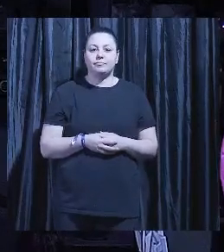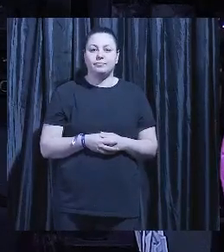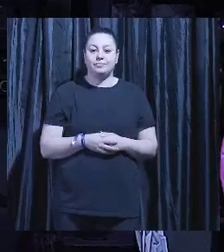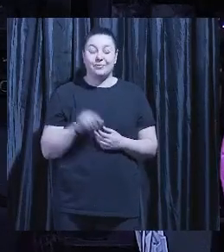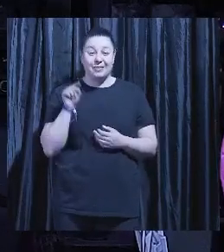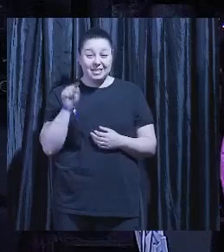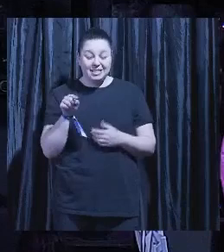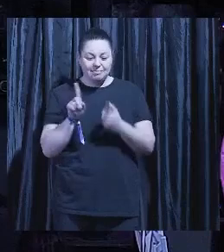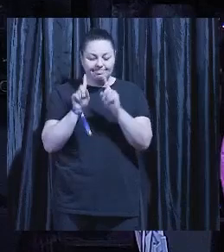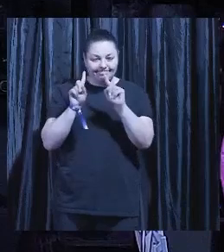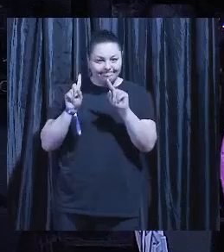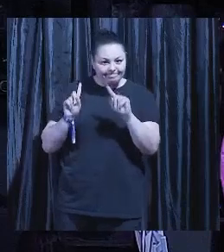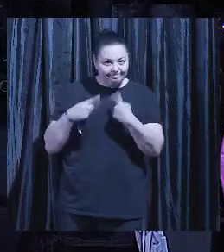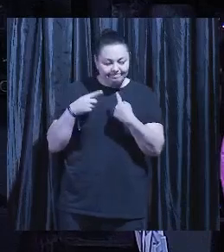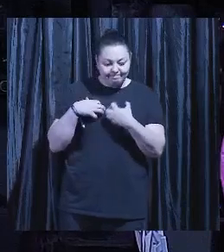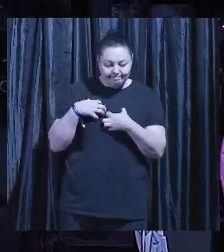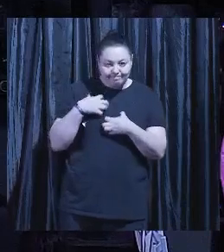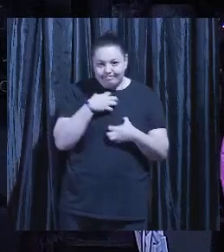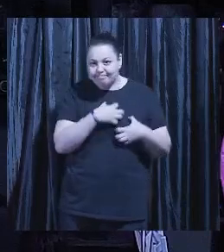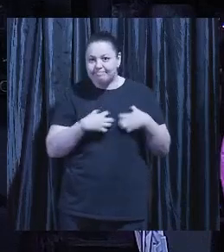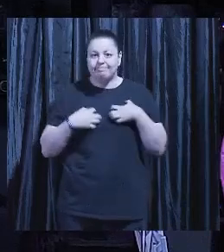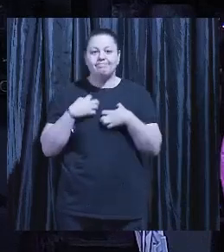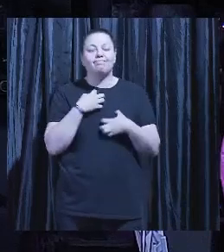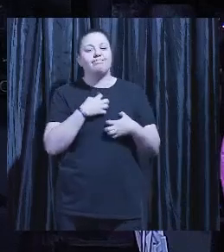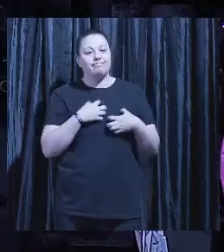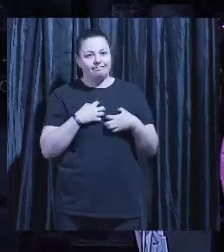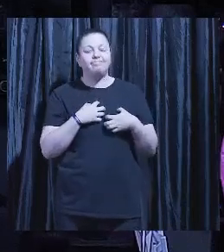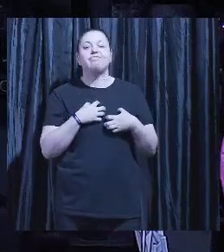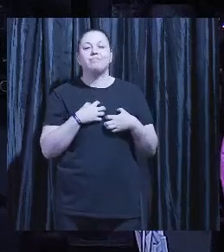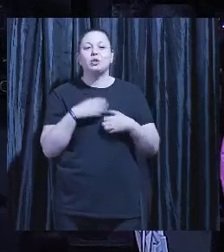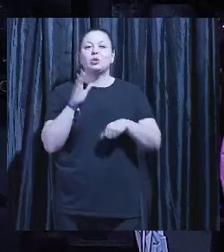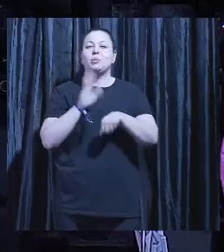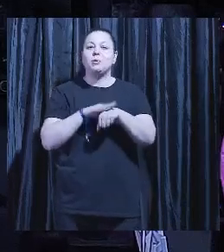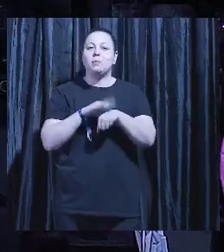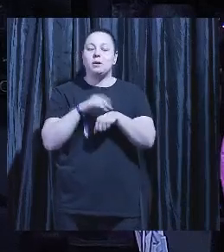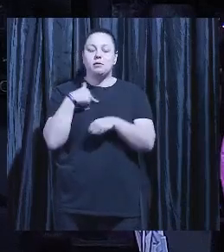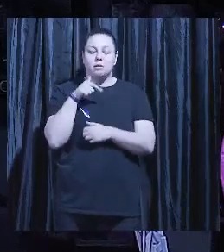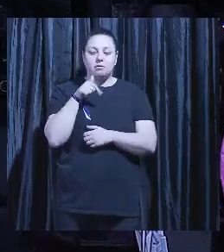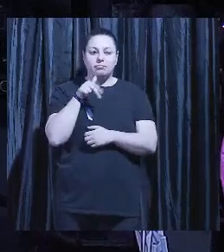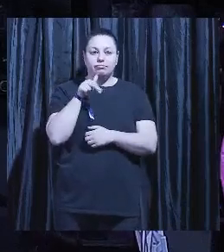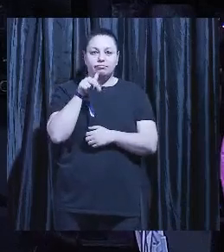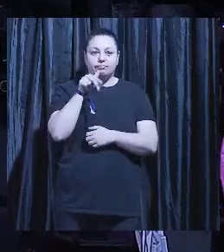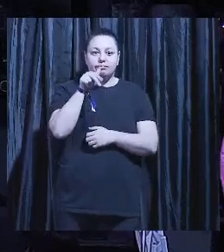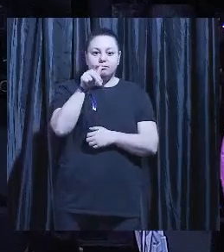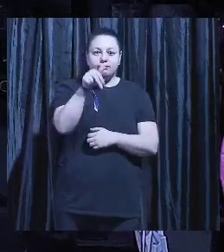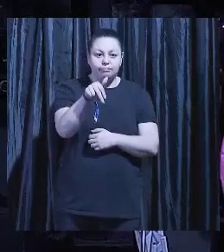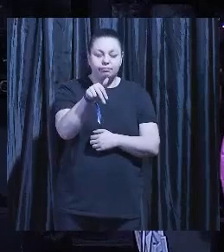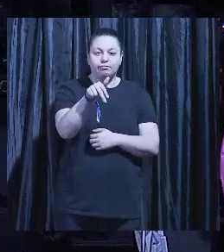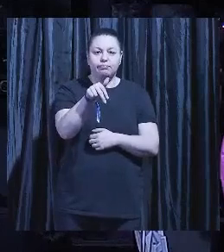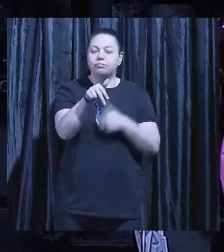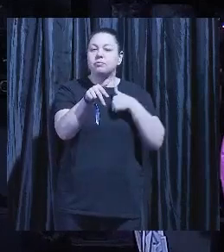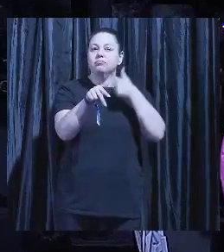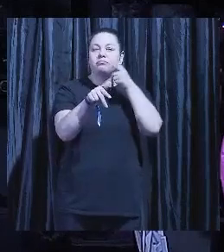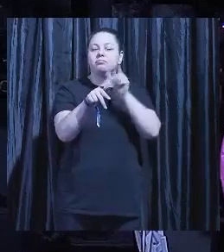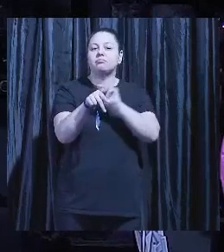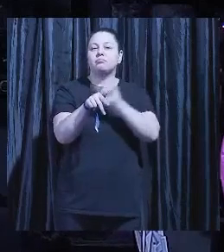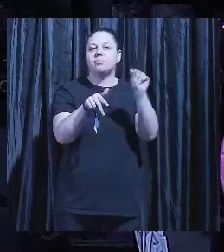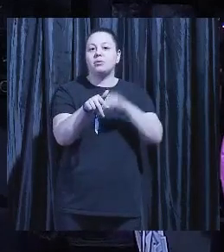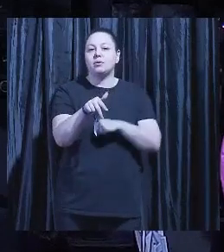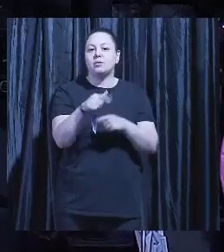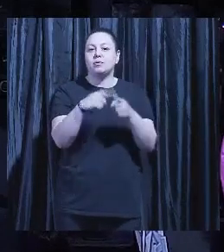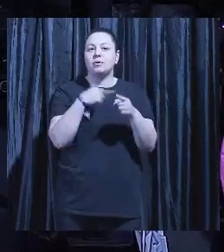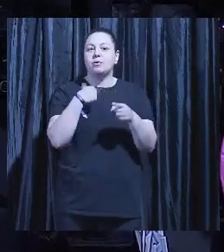Aquilo mexeu comigo de uma tal maneira que quando eu cheguei no fim do beco, eu não conseguia ir embora, porque eu